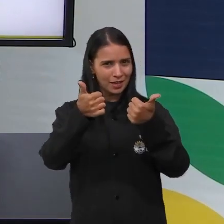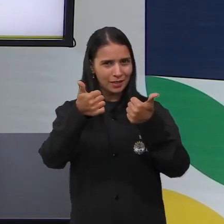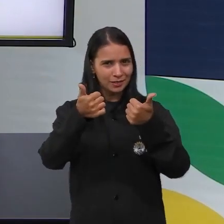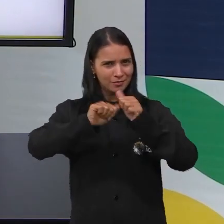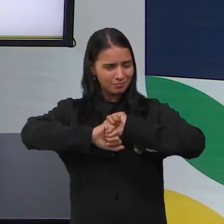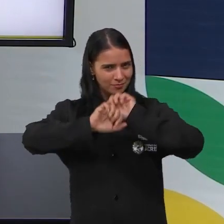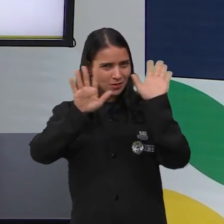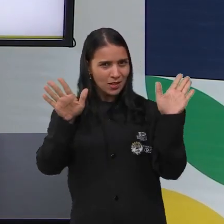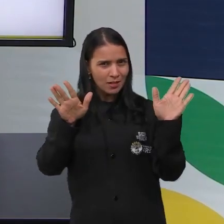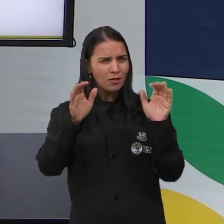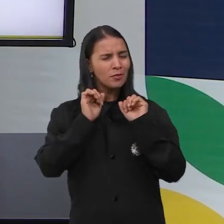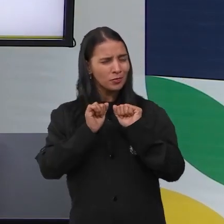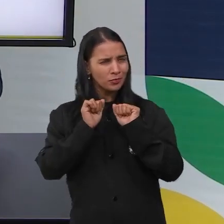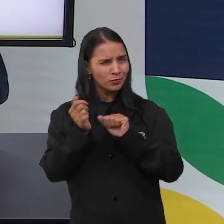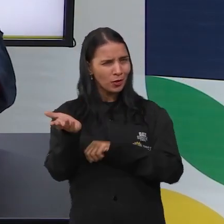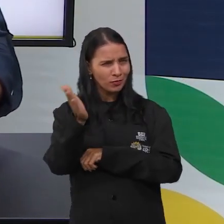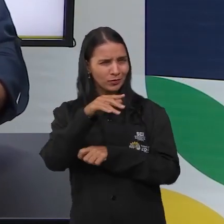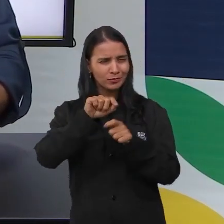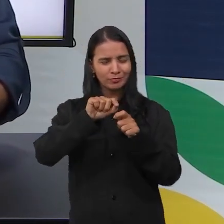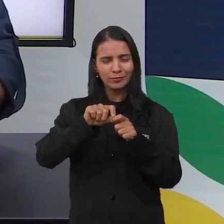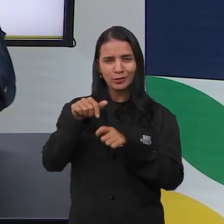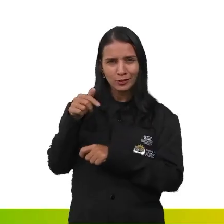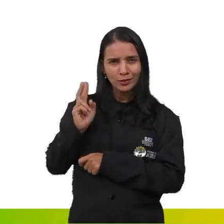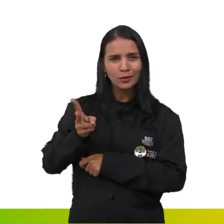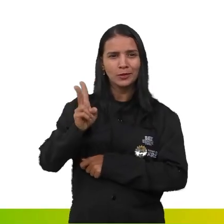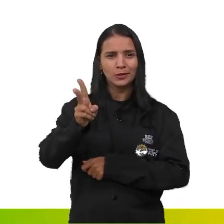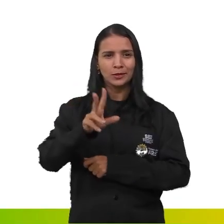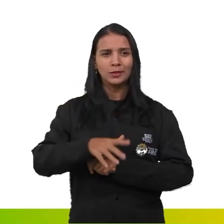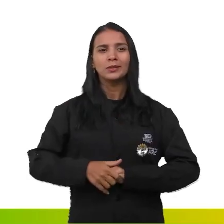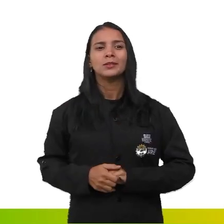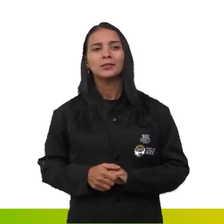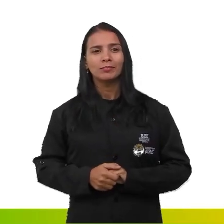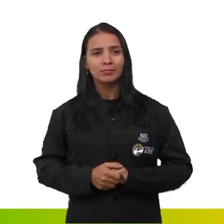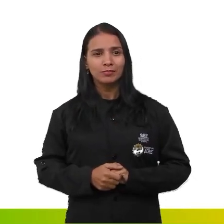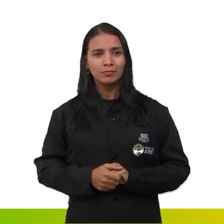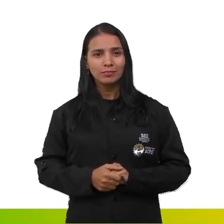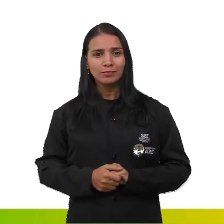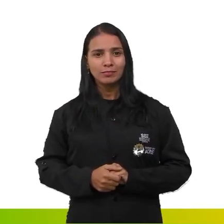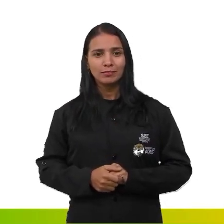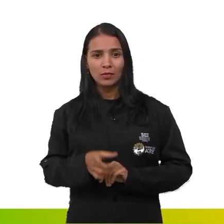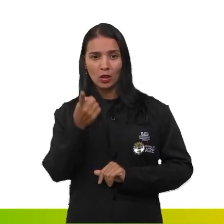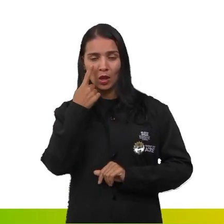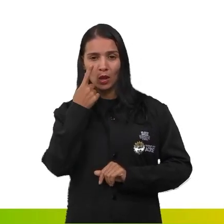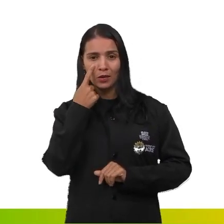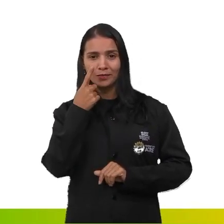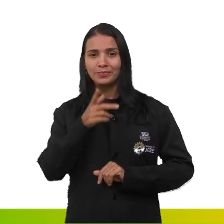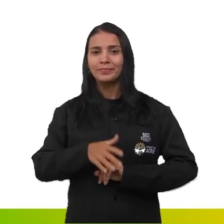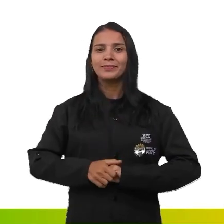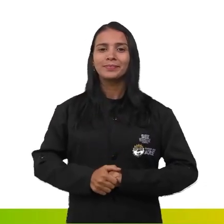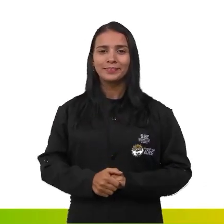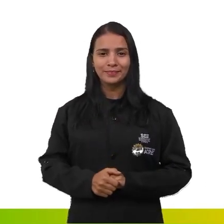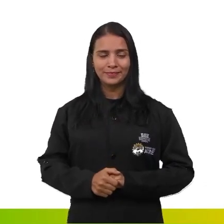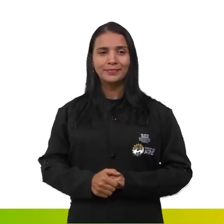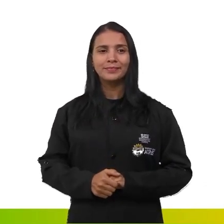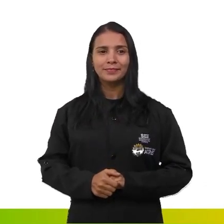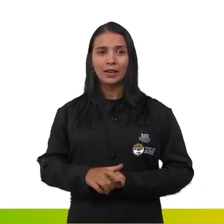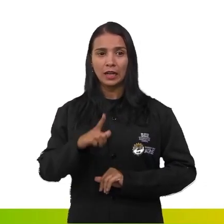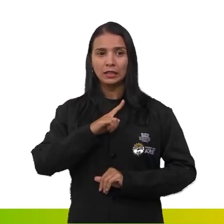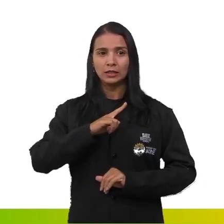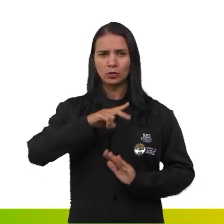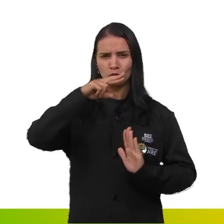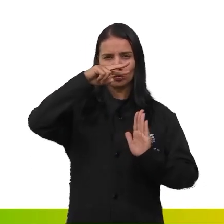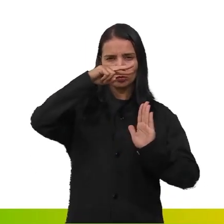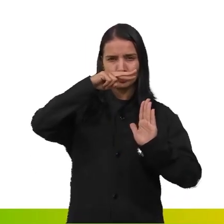Compreendemos? Podemos fazer mais uma? Vamos lá. Próxima na tela. Let's go. Aqui temos afirmações e a gente tem